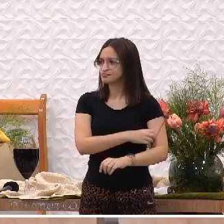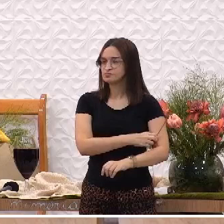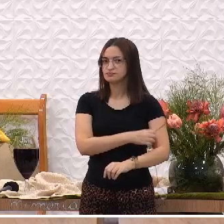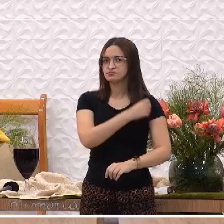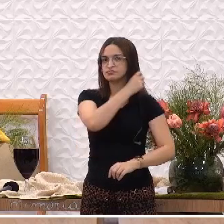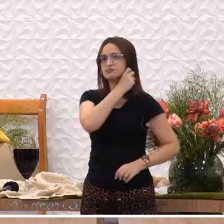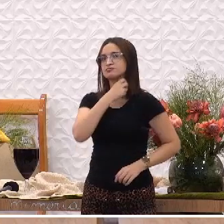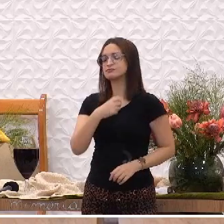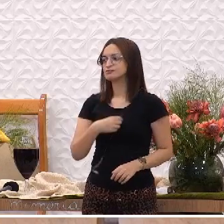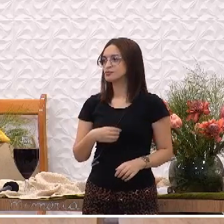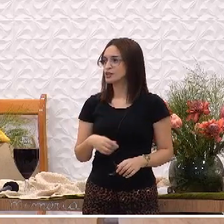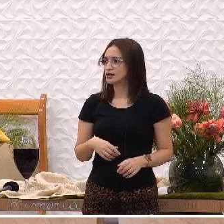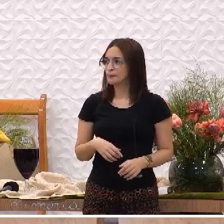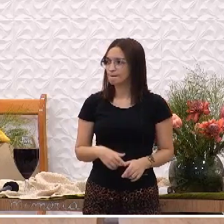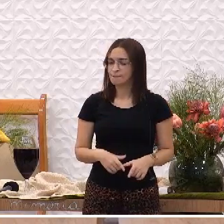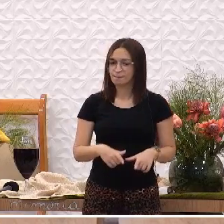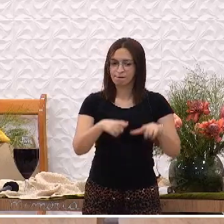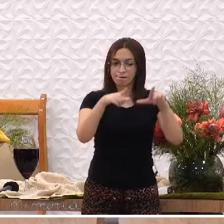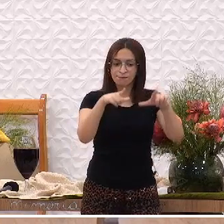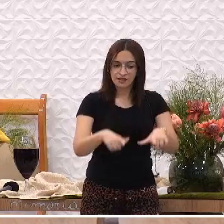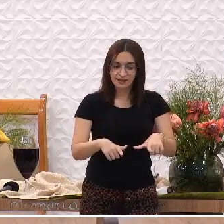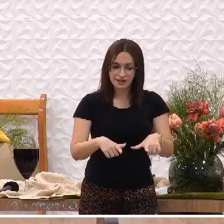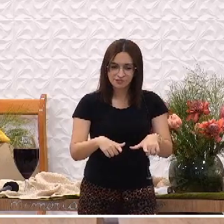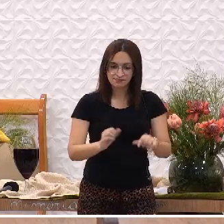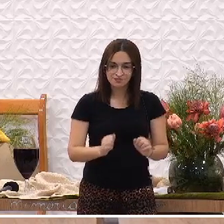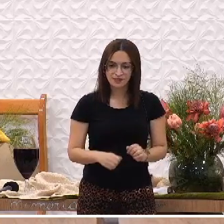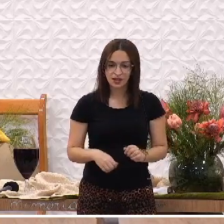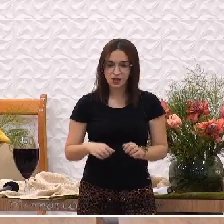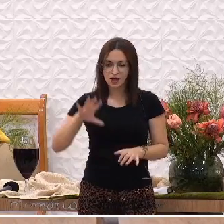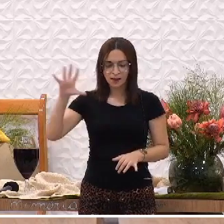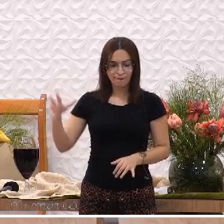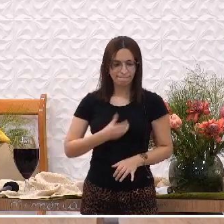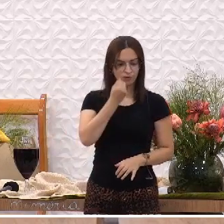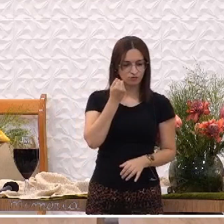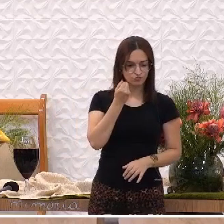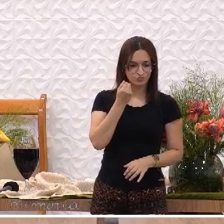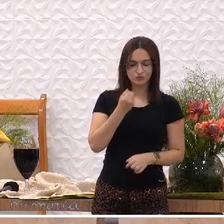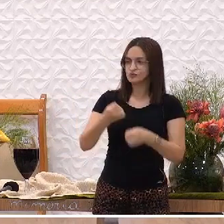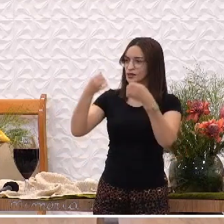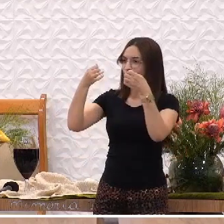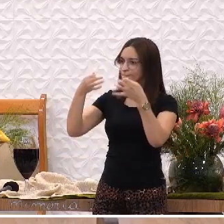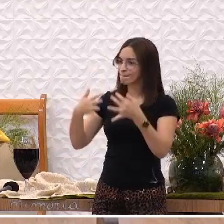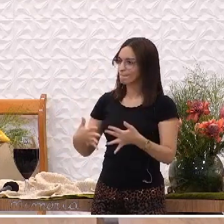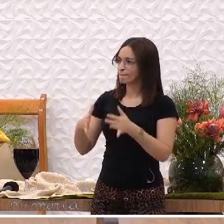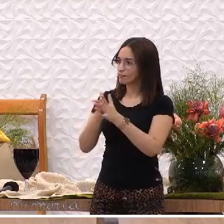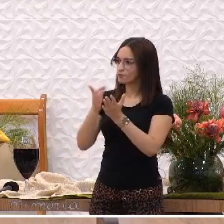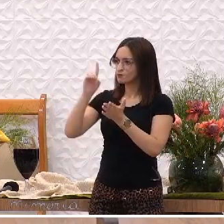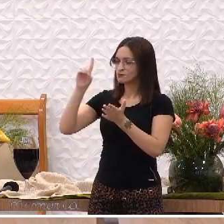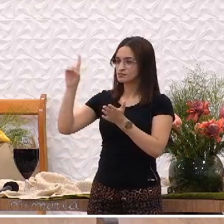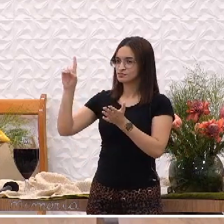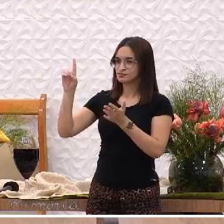salvação, eles nos comunicam bênçãos do pacto da graça, assim como a pregação da palavra. Pode passar